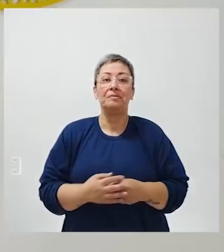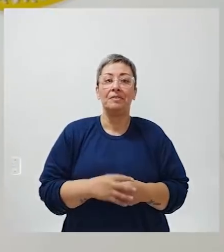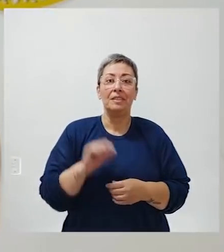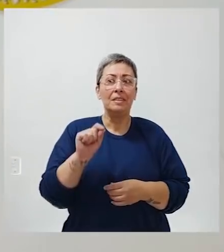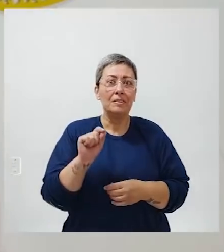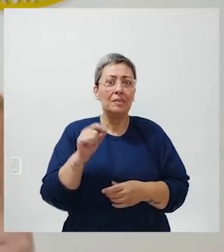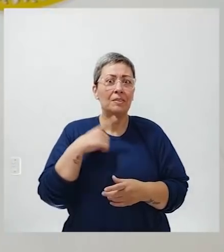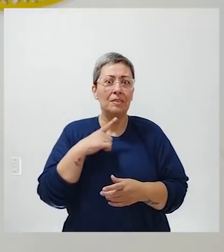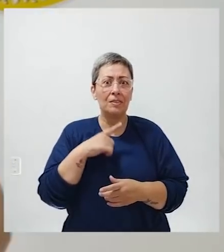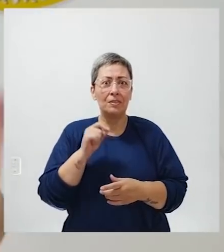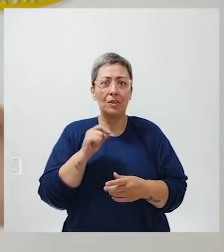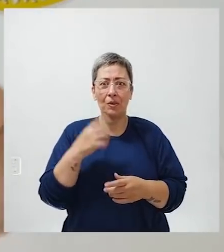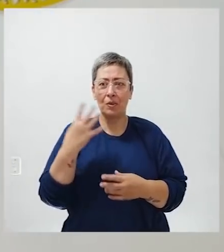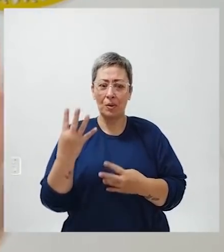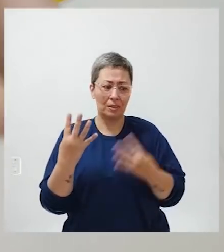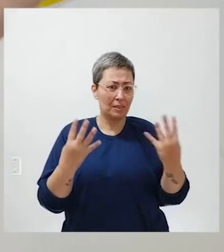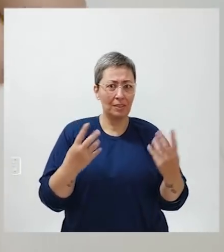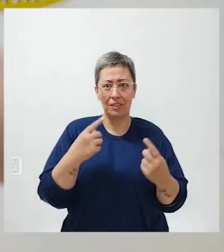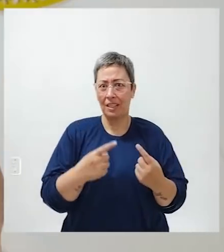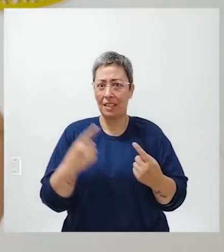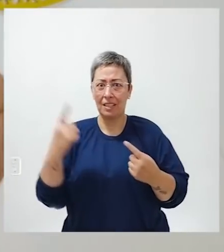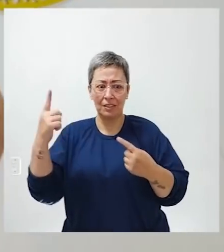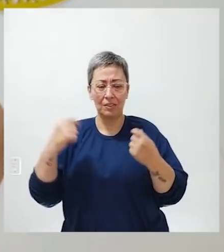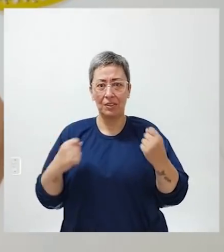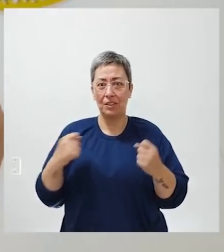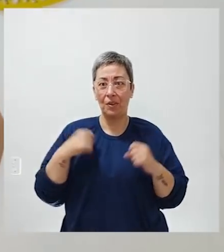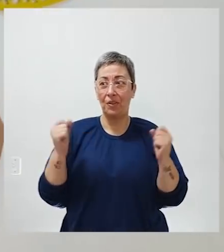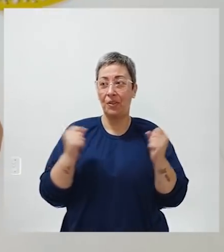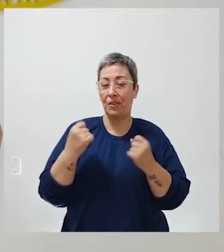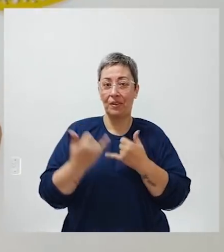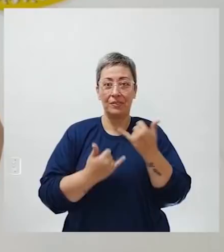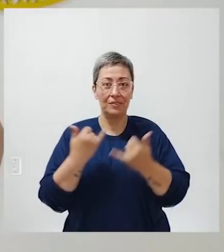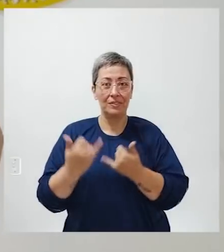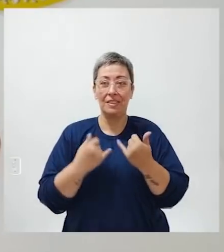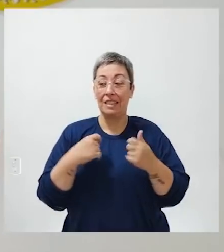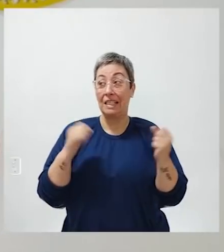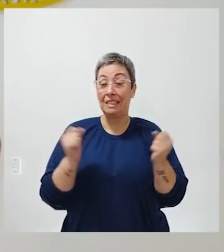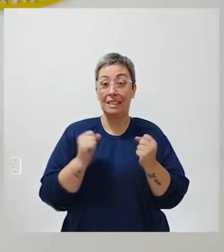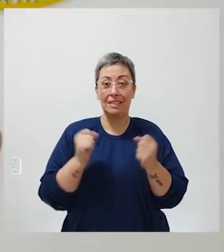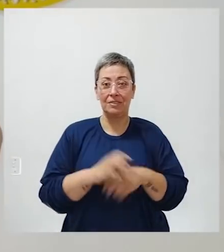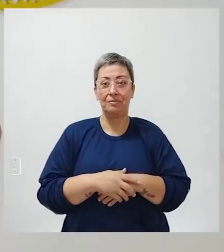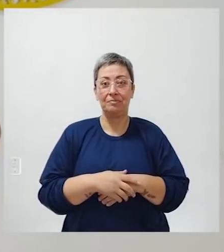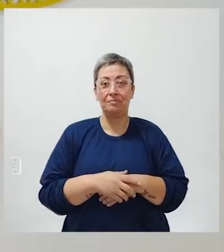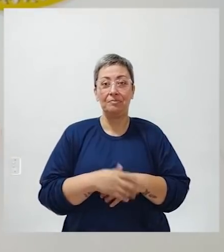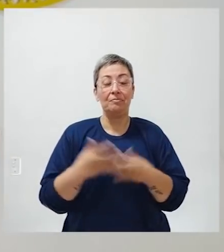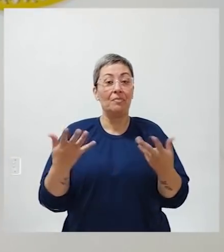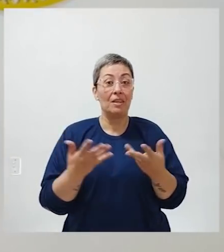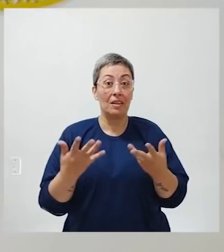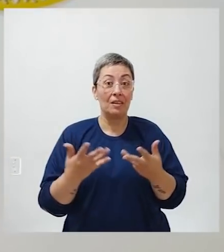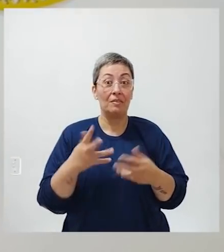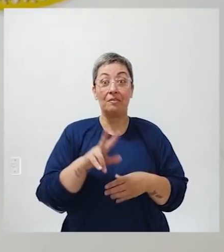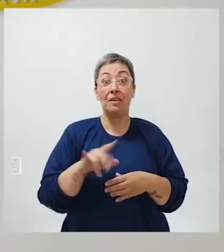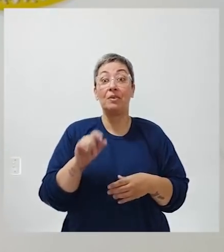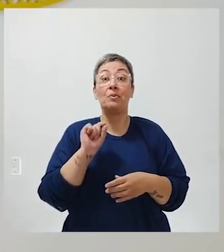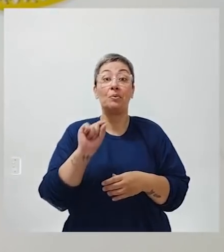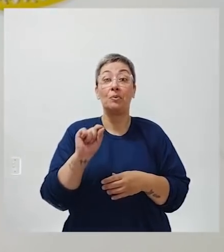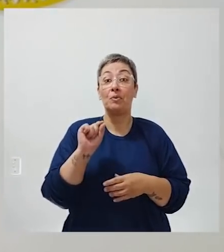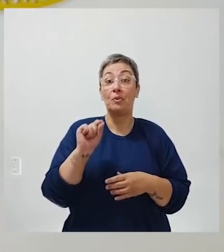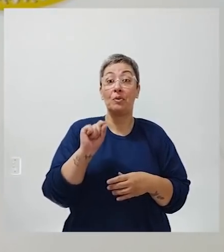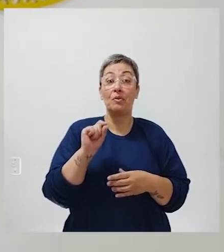E nós quatro, eu e ela, eu sem ela, eu adoro essa brincadeira, gente, adoro. Hoje nós